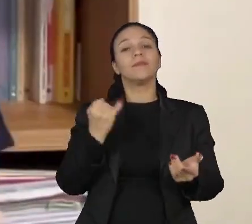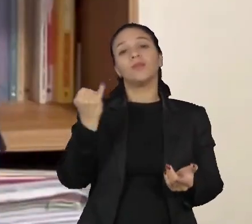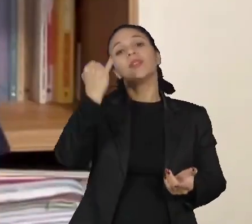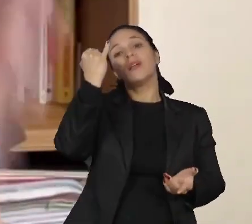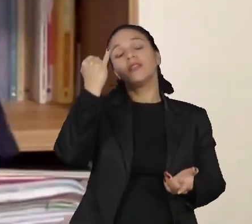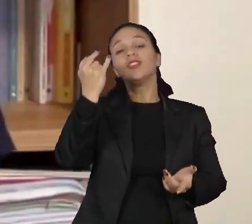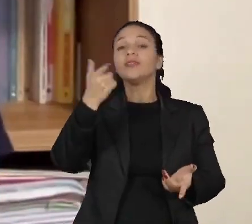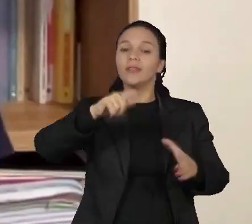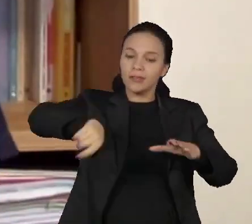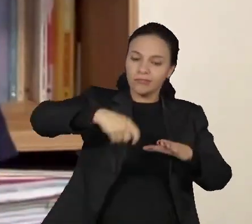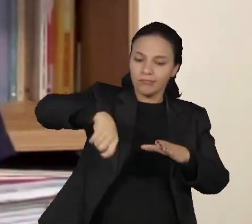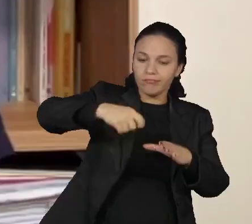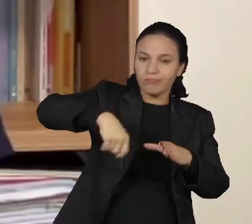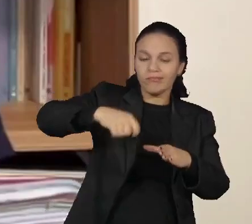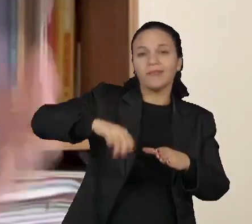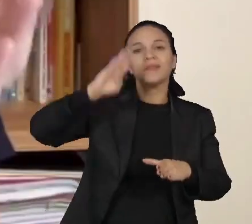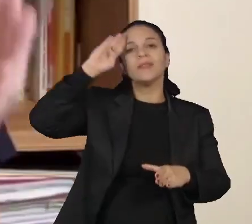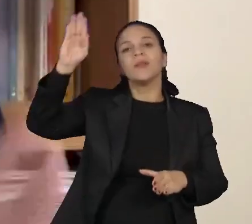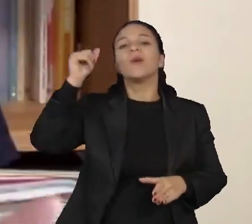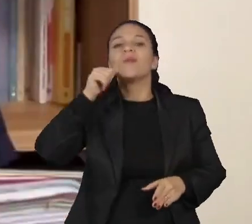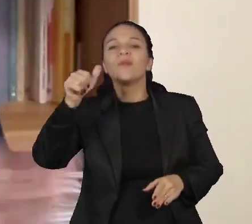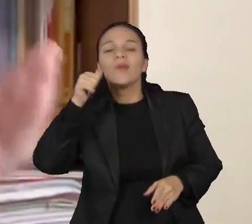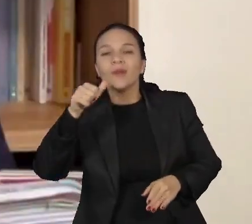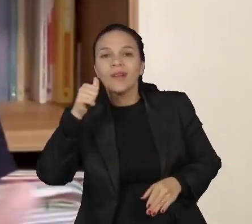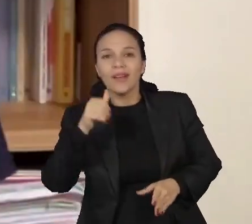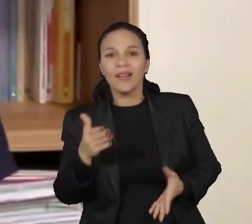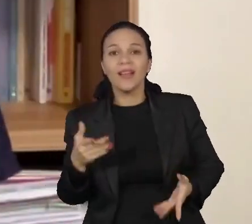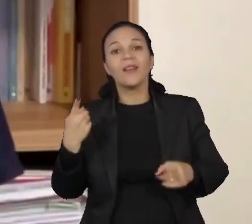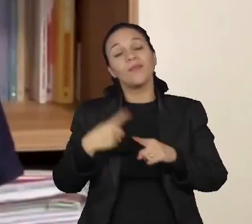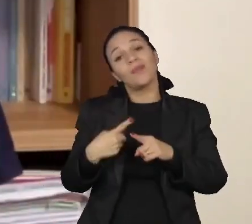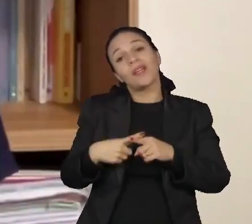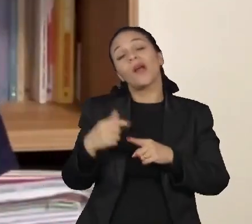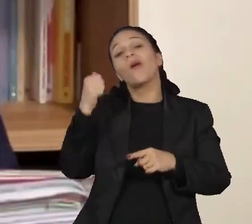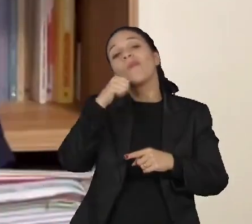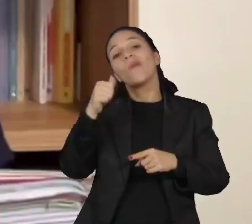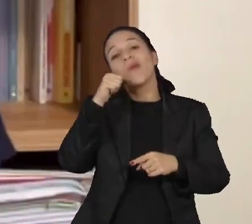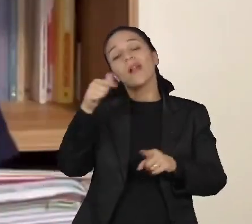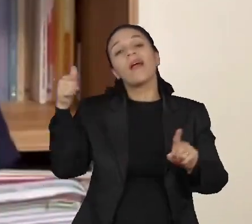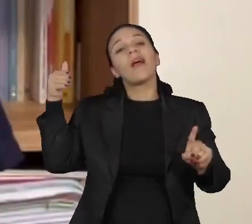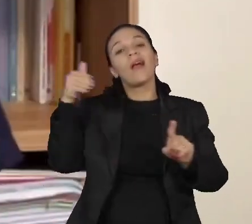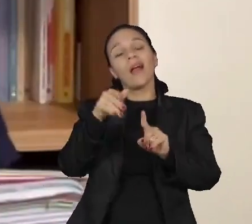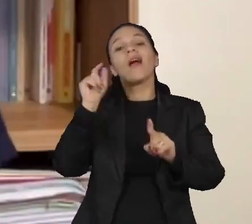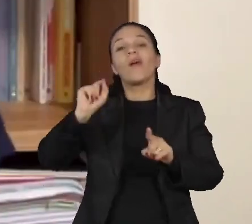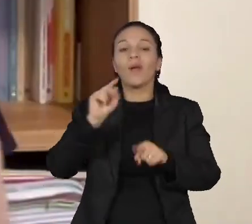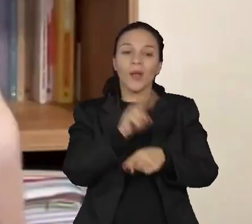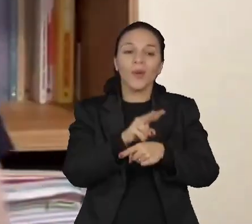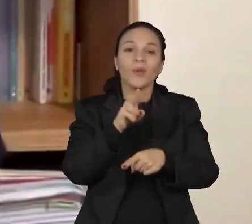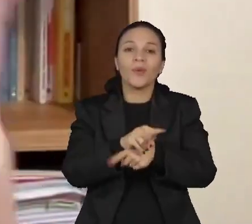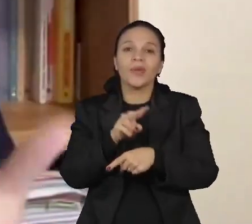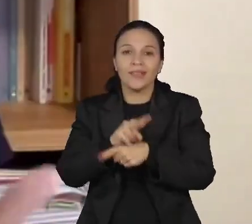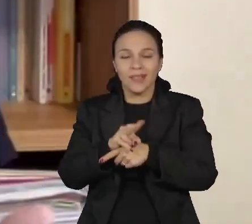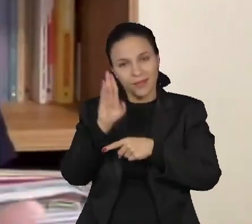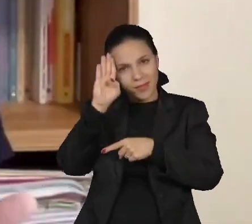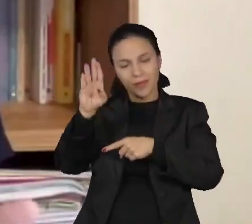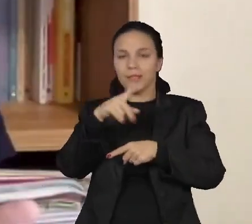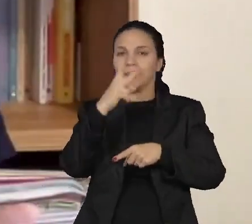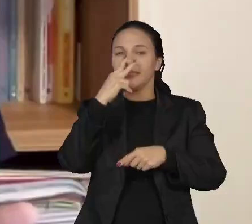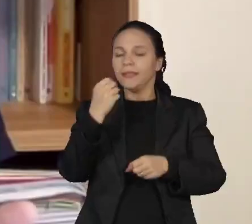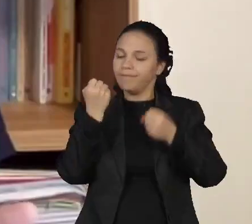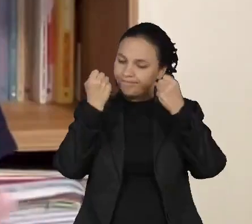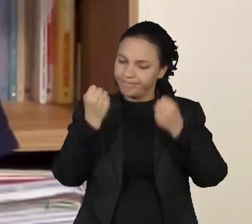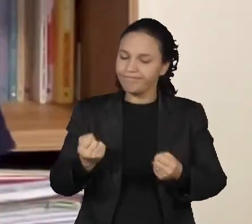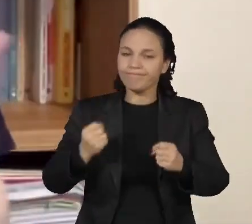essencial, principalmente para essa mulher, né, as mulheres são socialmente atribuídas ao trabalho do cuidado, então tem uma sobrecarga aí